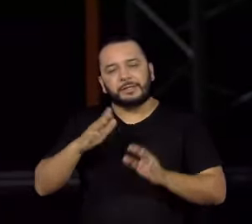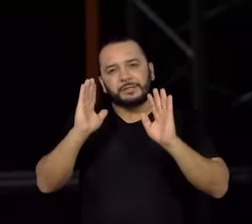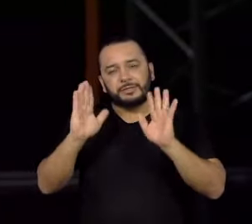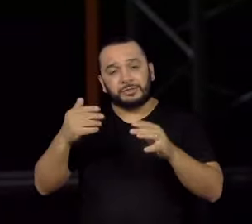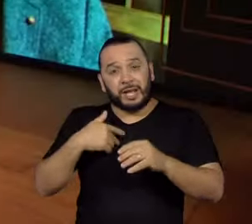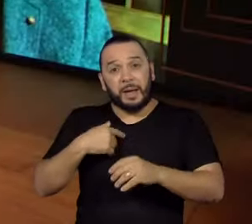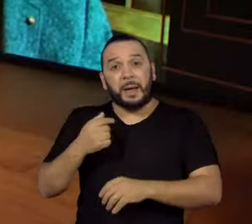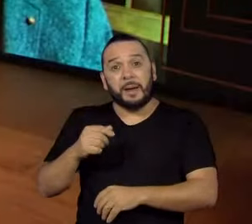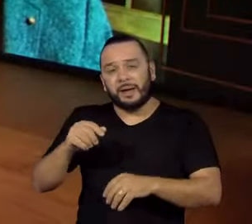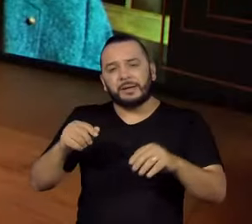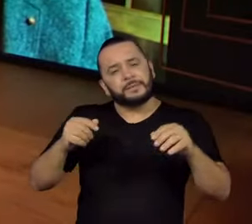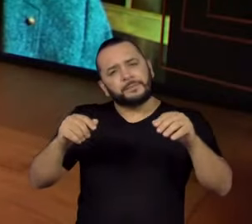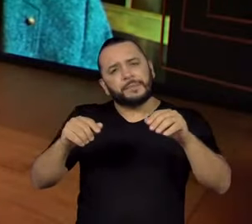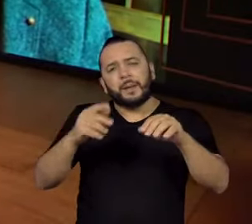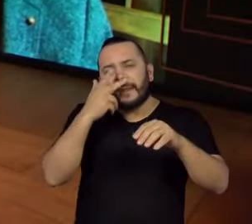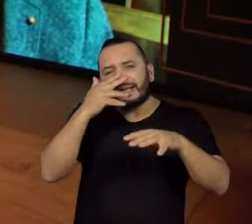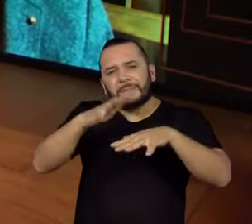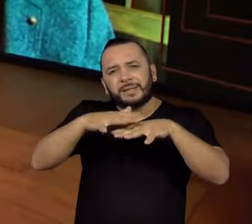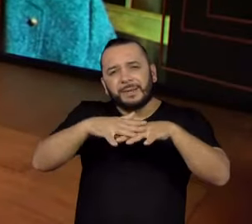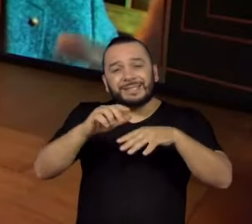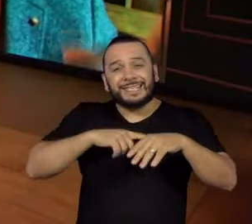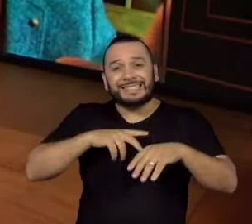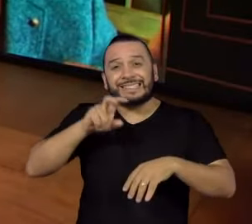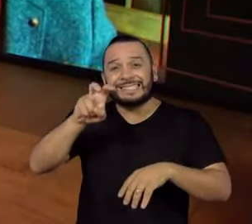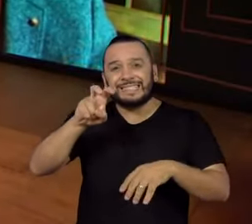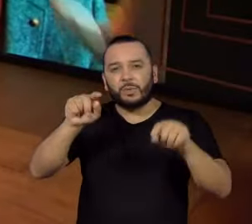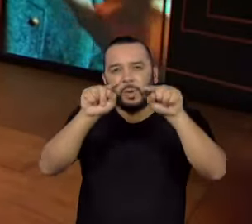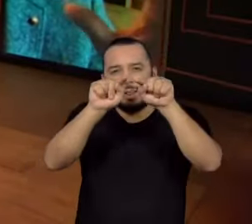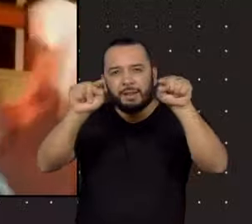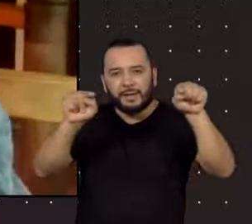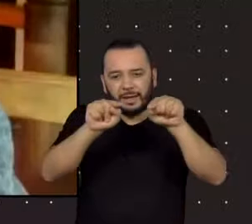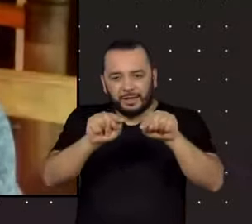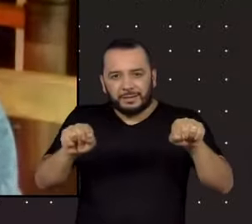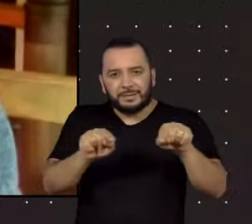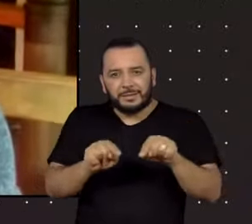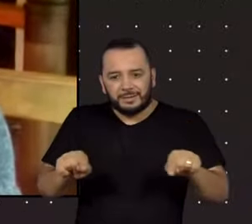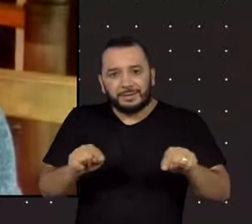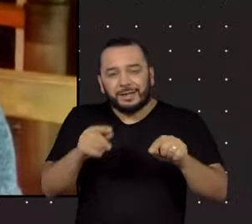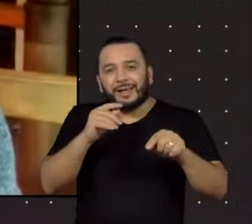os 1000 anos em que esse processo foi inventado de se colocar no papel